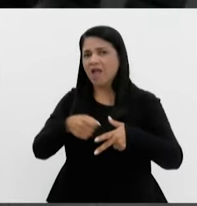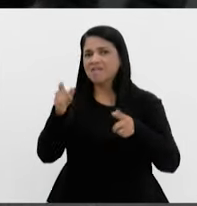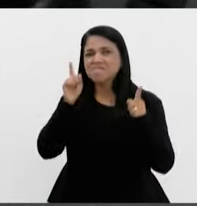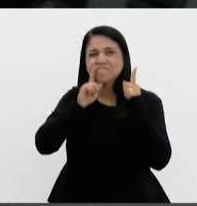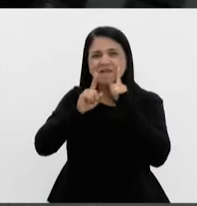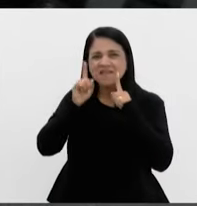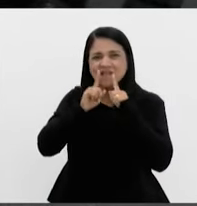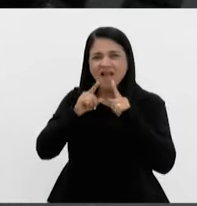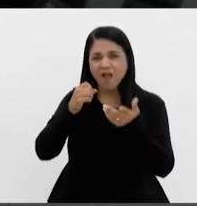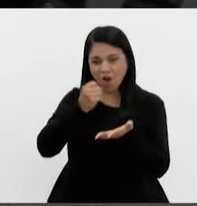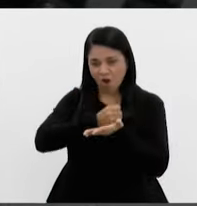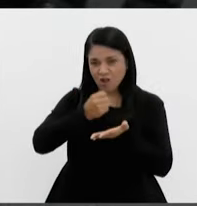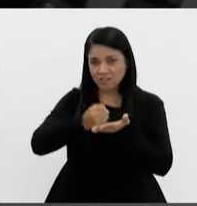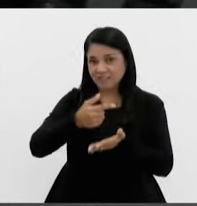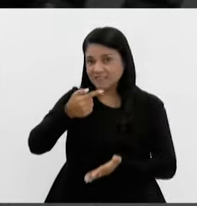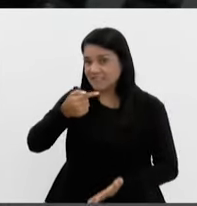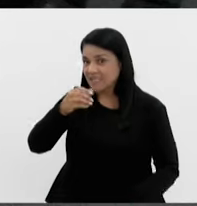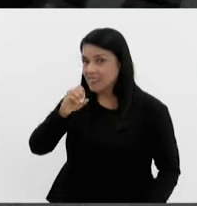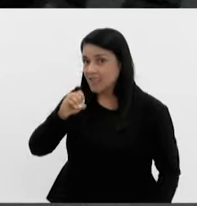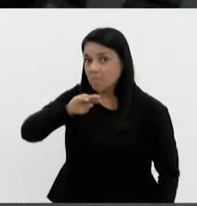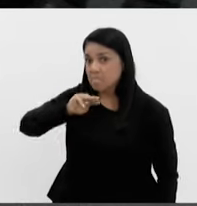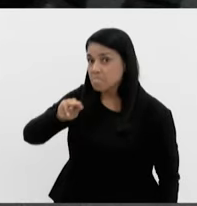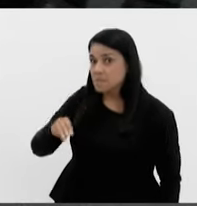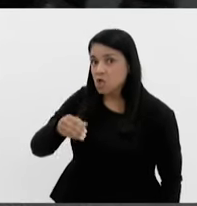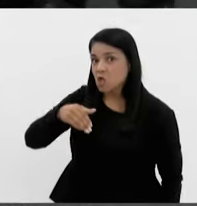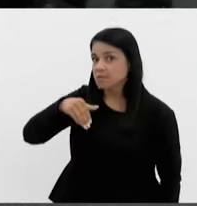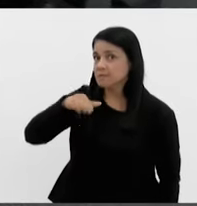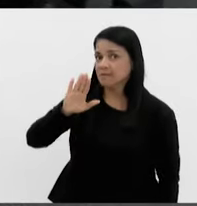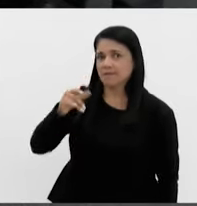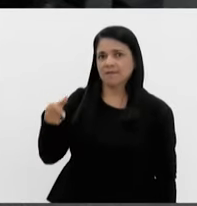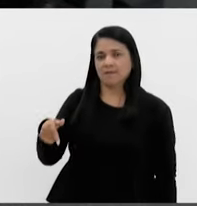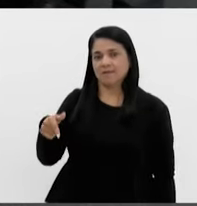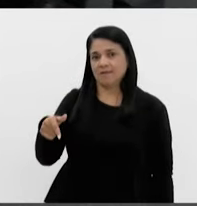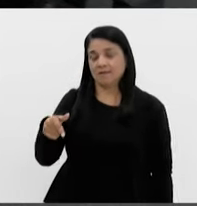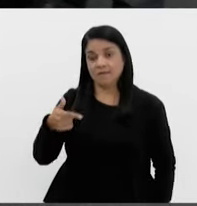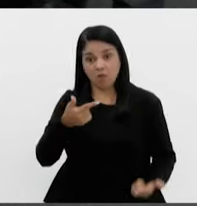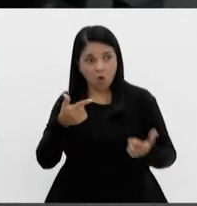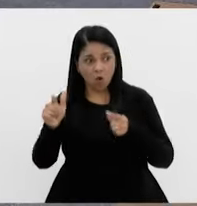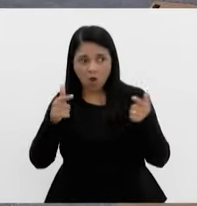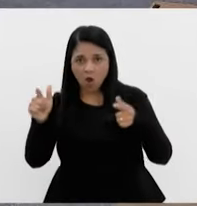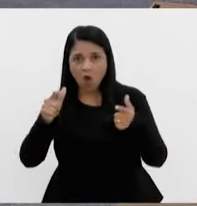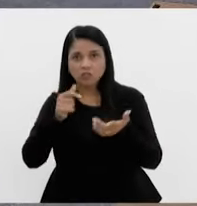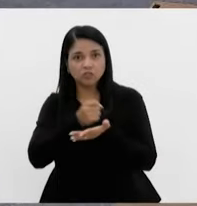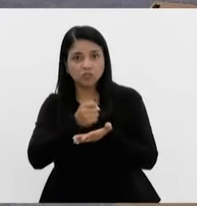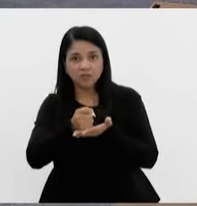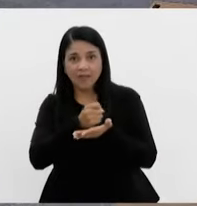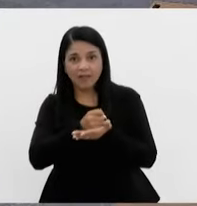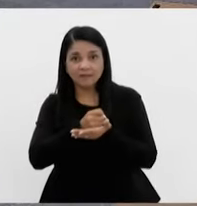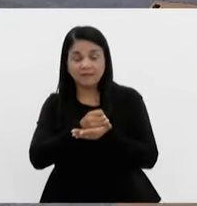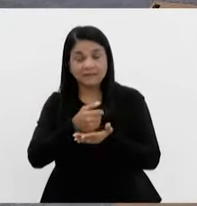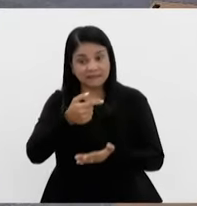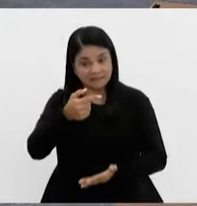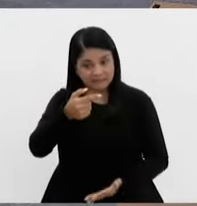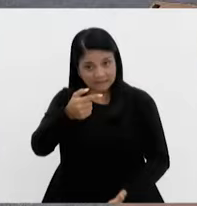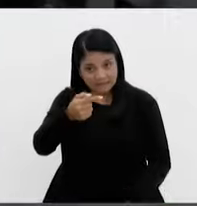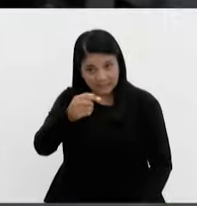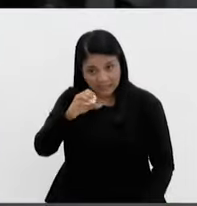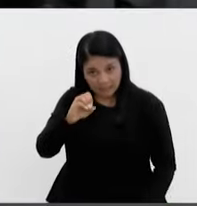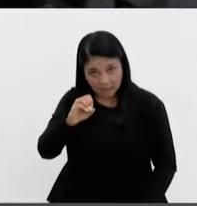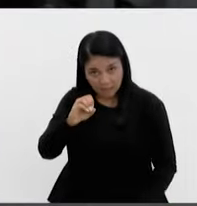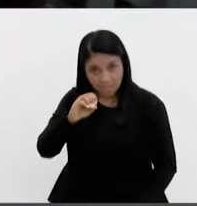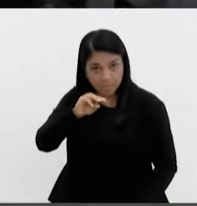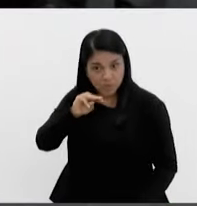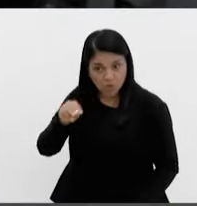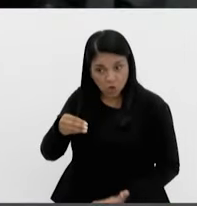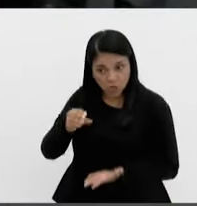absurdo de 70 milhões diga-se de passagem um contrato apenas tem outros que ainda 70 milhões foi desviado contrato 600 milhões sim mas